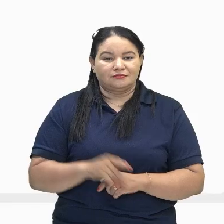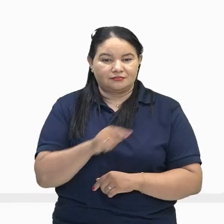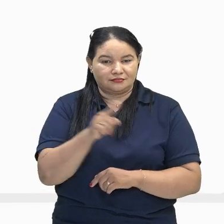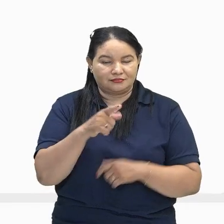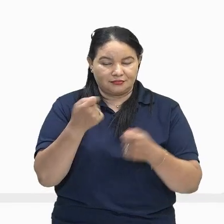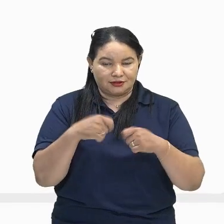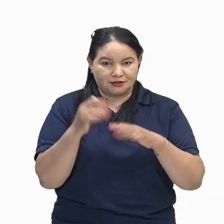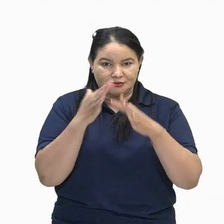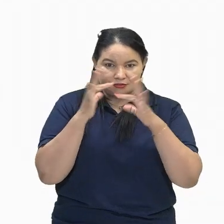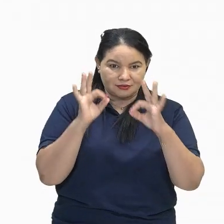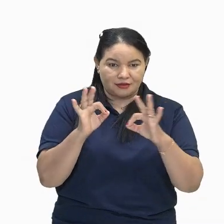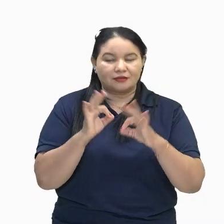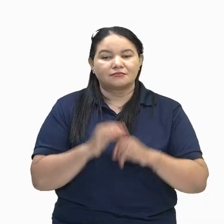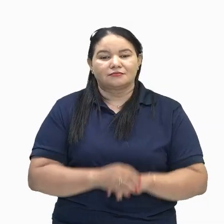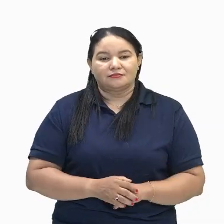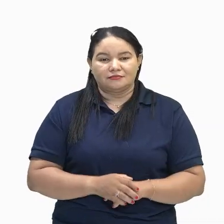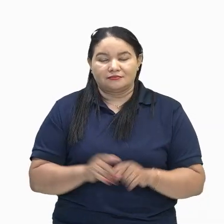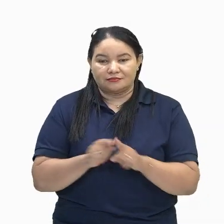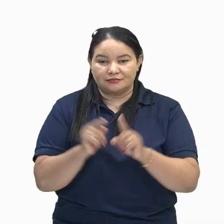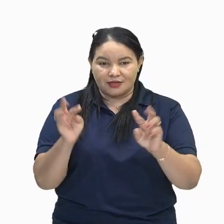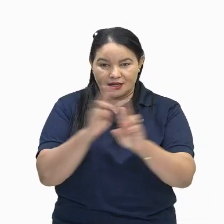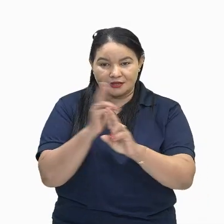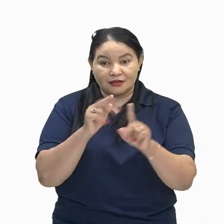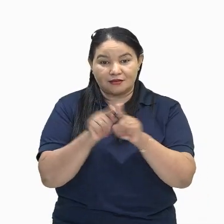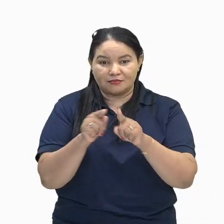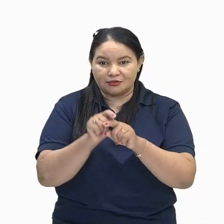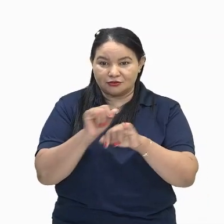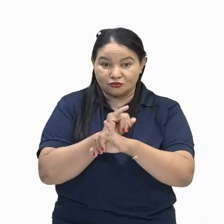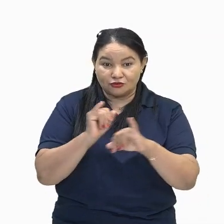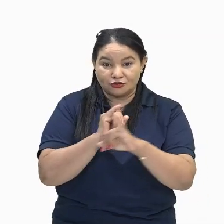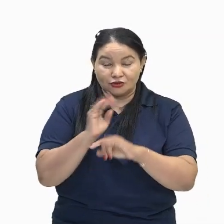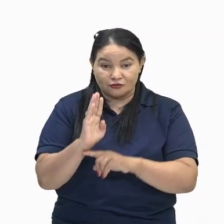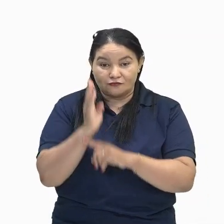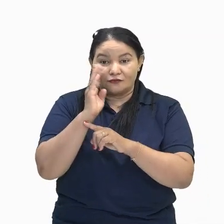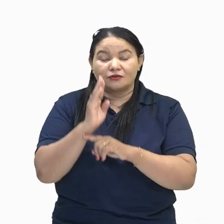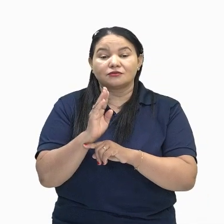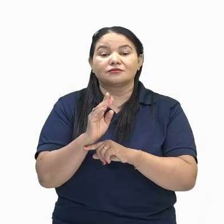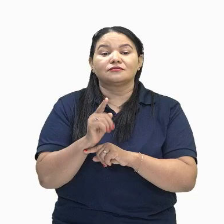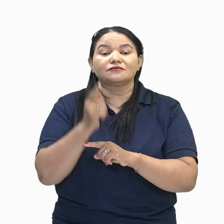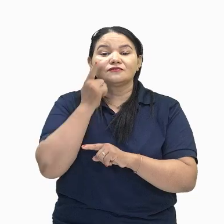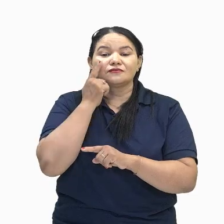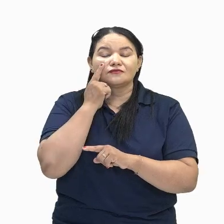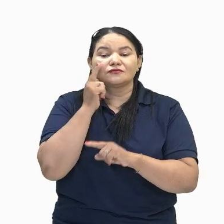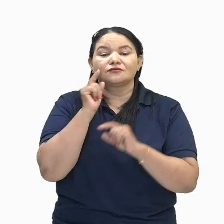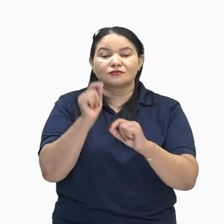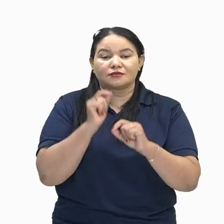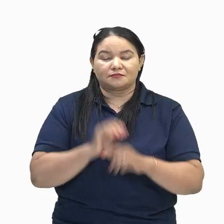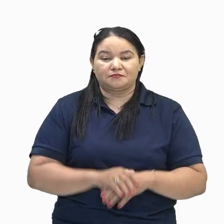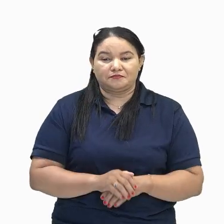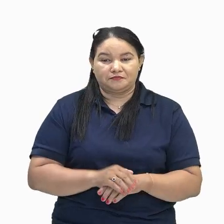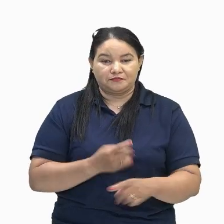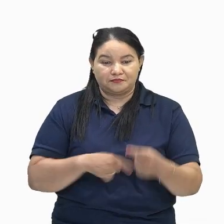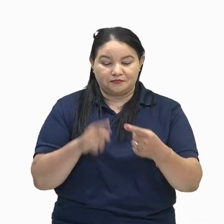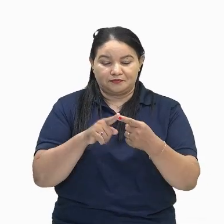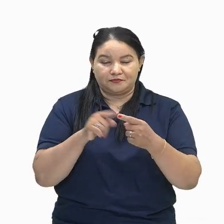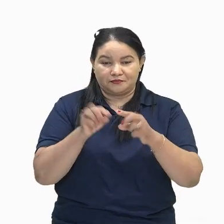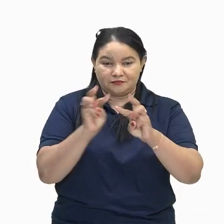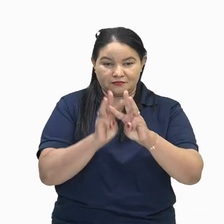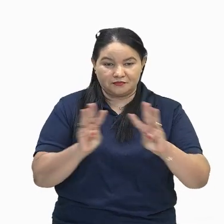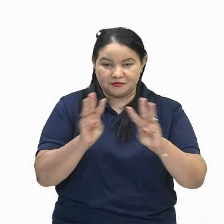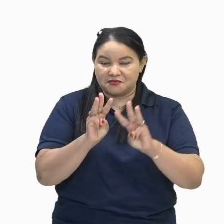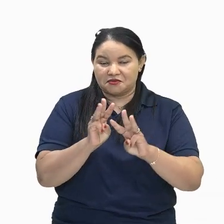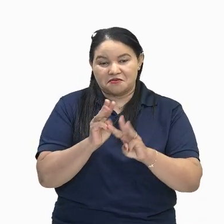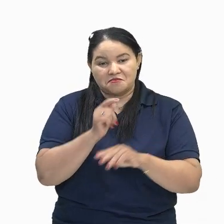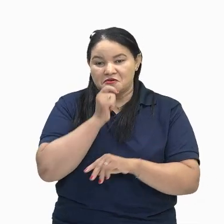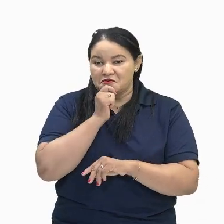isso. E aí, com relação, já sabemos que é uma notícia falsa, quais são os indícios que mostram isso para a gente? É um site desconhecido, é